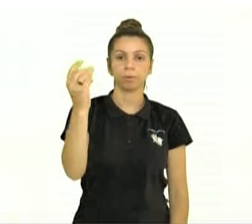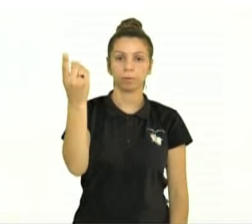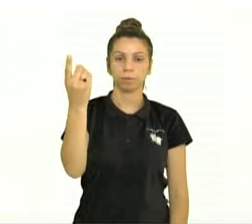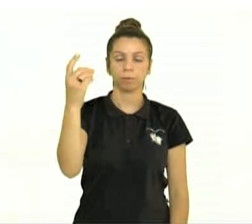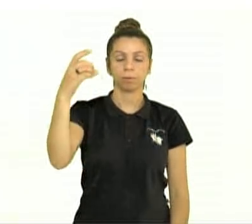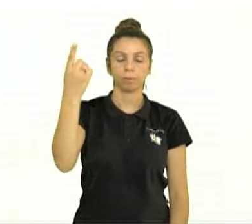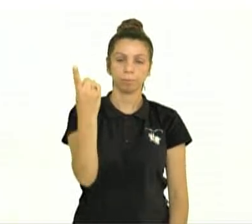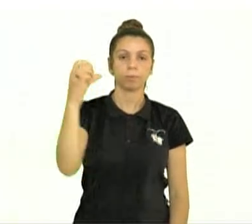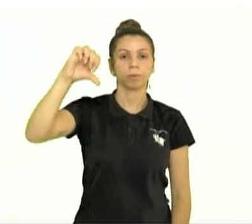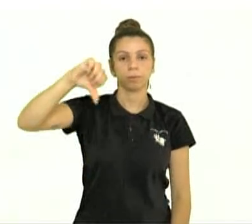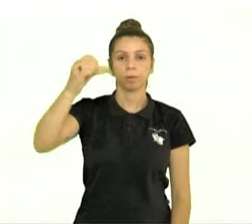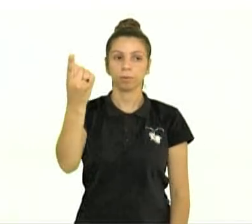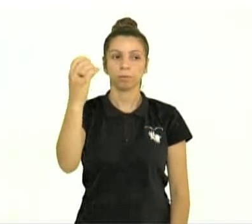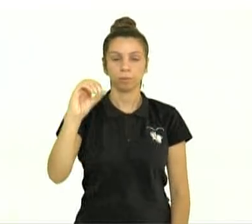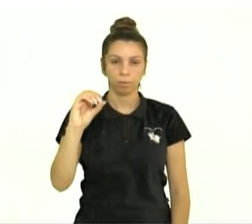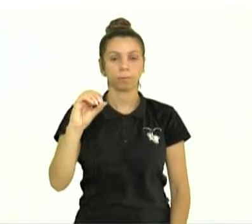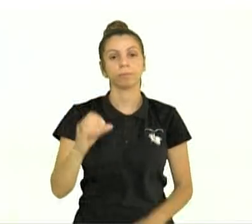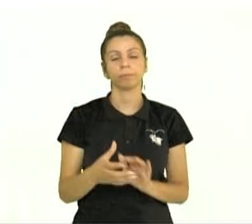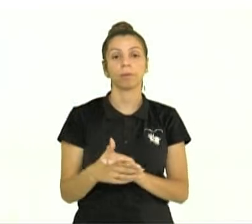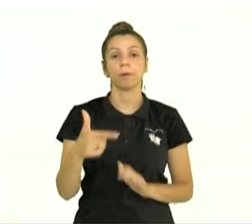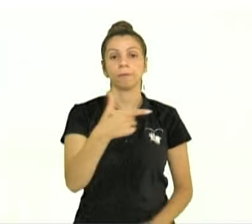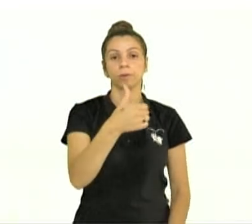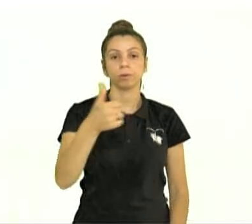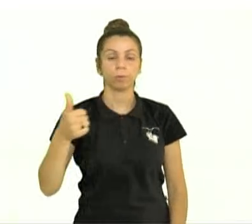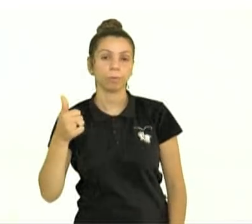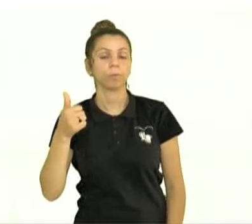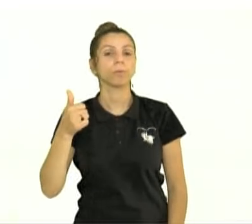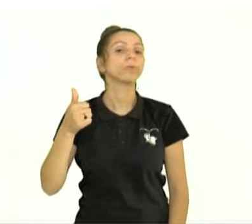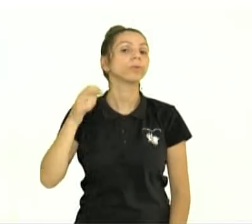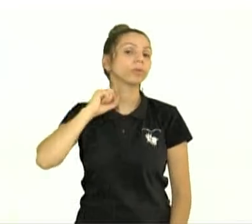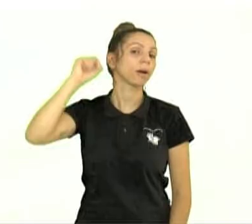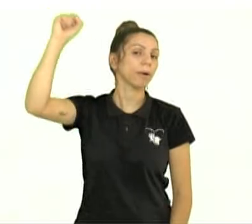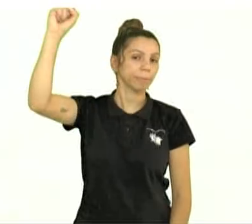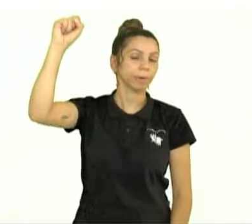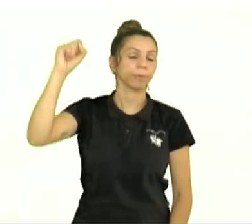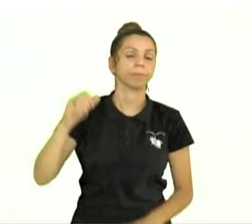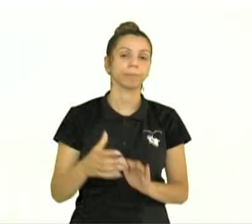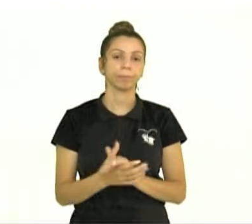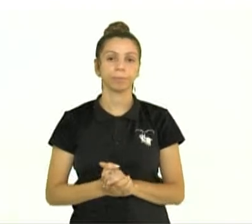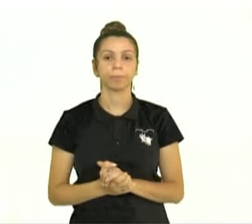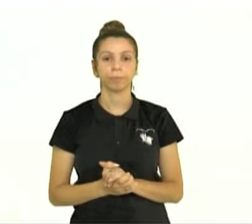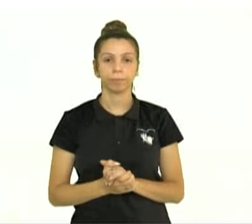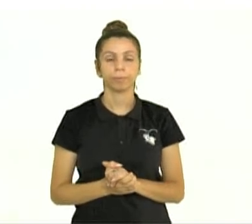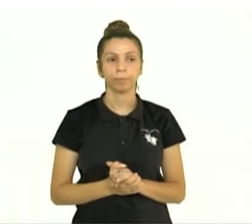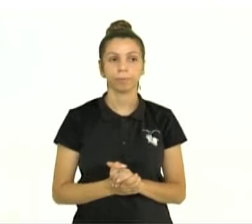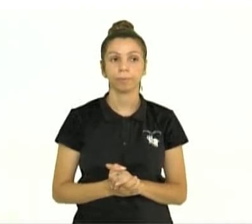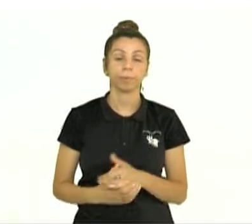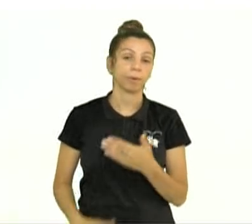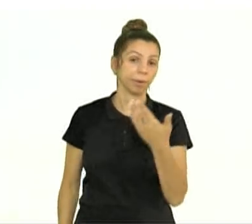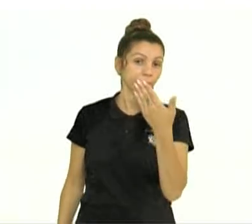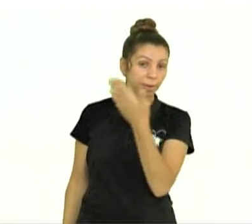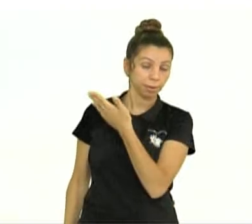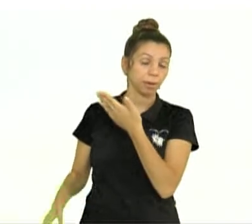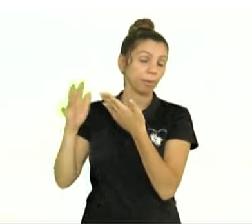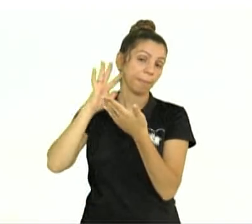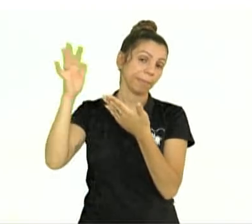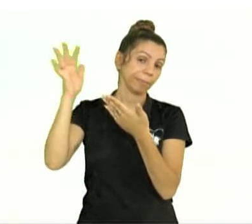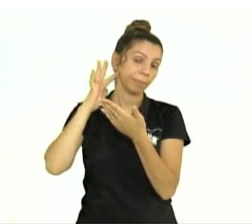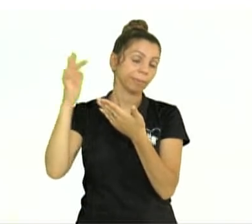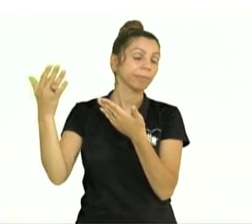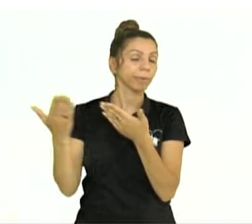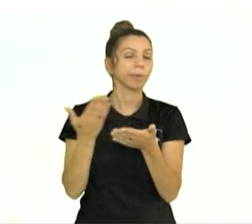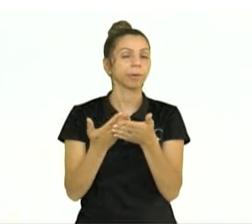pelo presidente Juscelino Kubitschek. Bom, então vamos lá para o nosso primeiro tema. Montesquieu, ele é um dos pensadores, como vocês viram nas